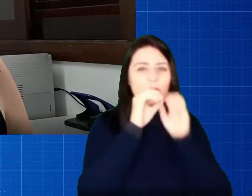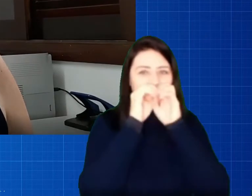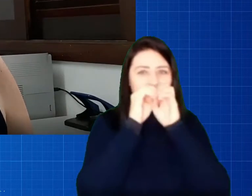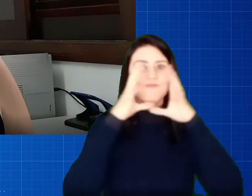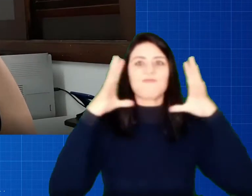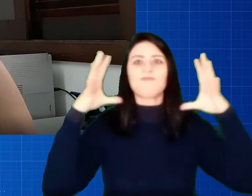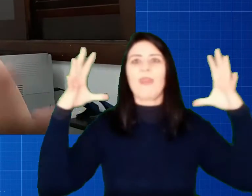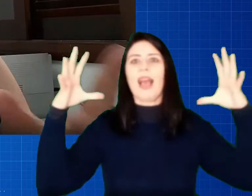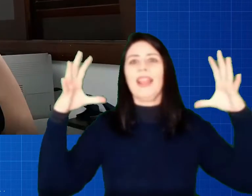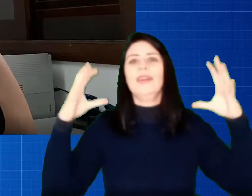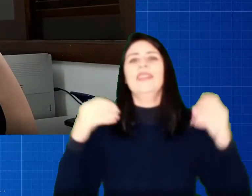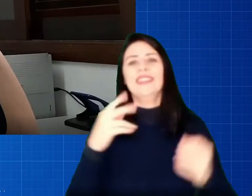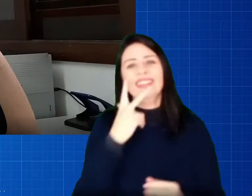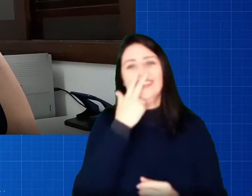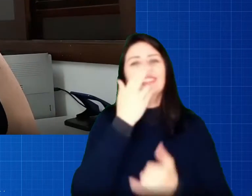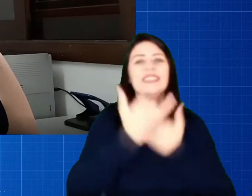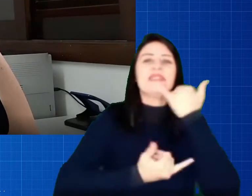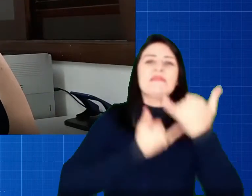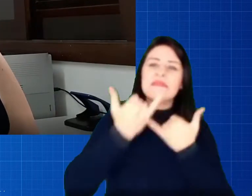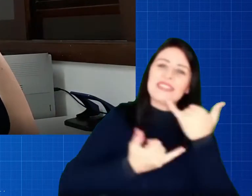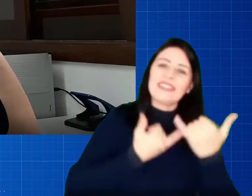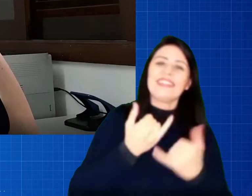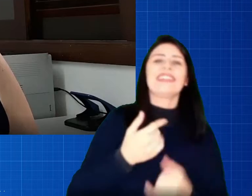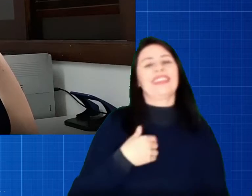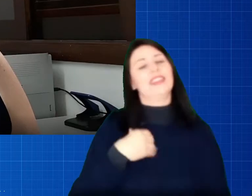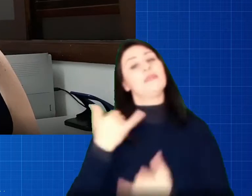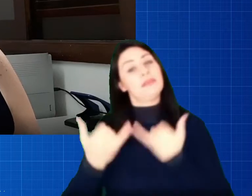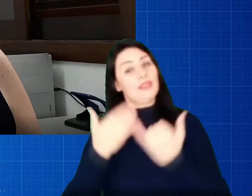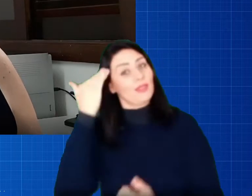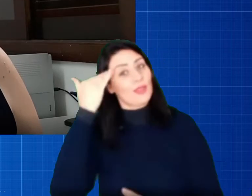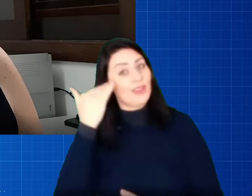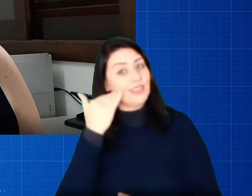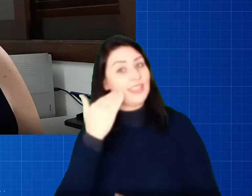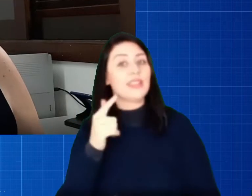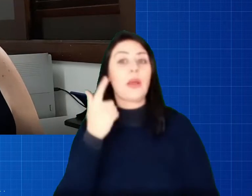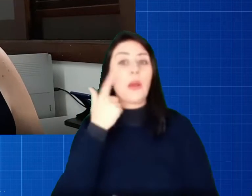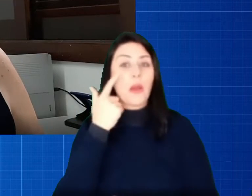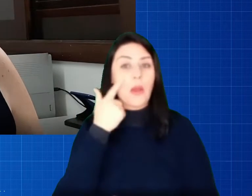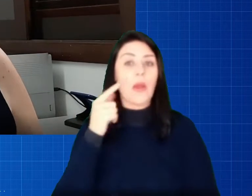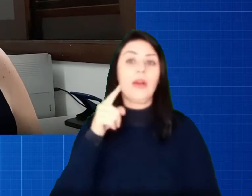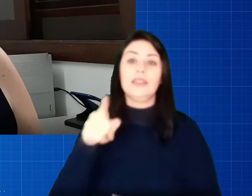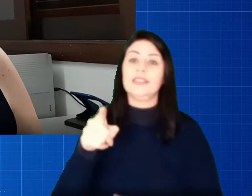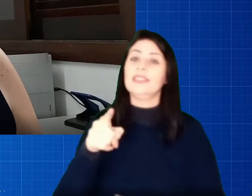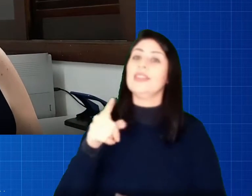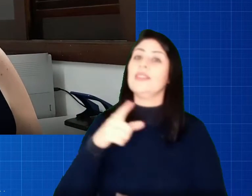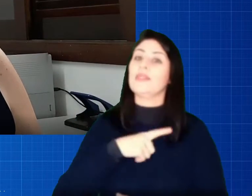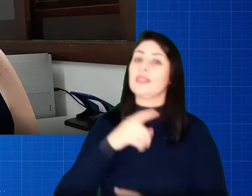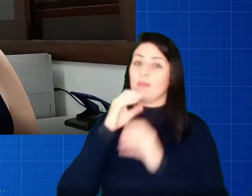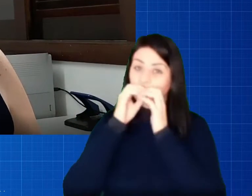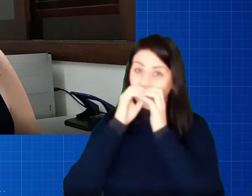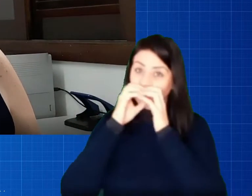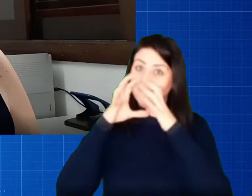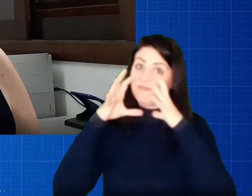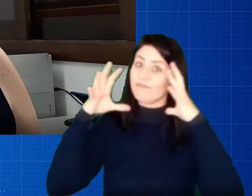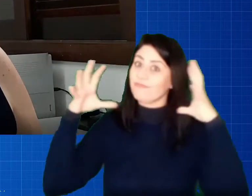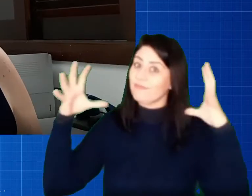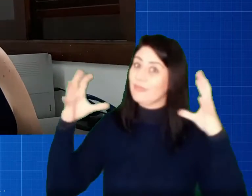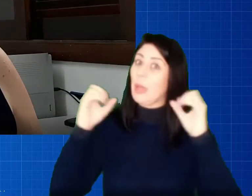um balão, e enchem o balão. Aí eu até brinco com os adolescentes, se ele conseguiu encher o balão e o menino disse que não